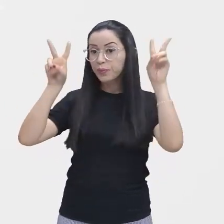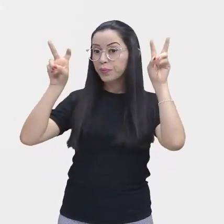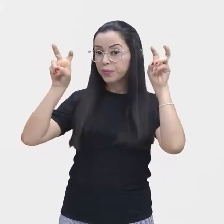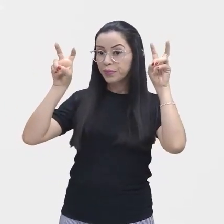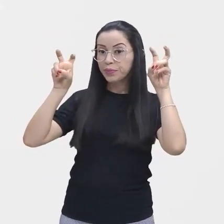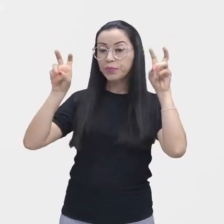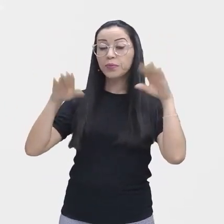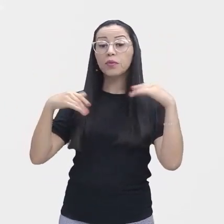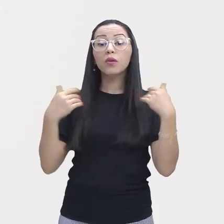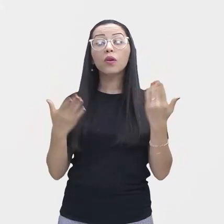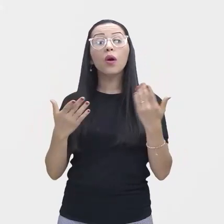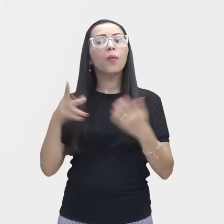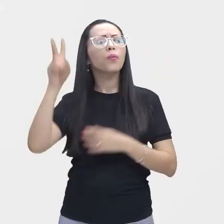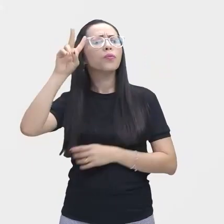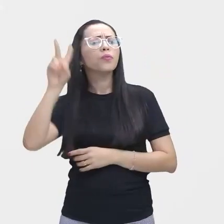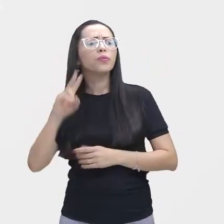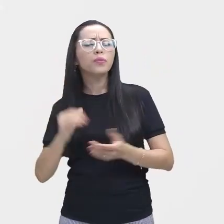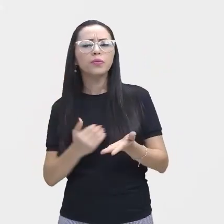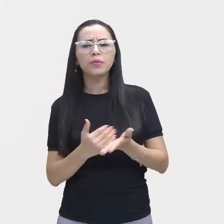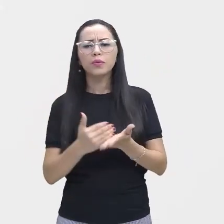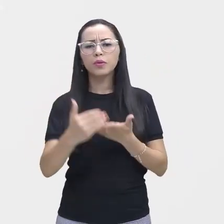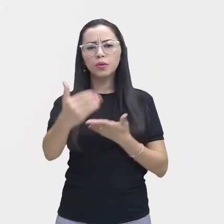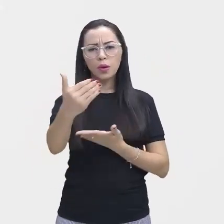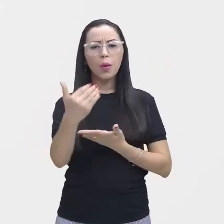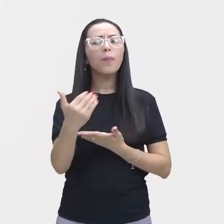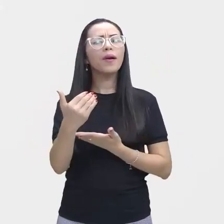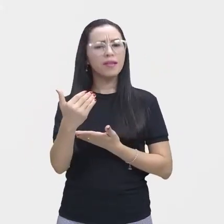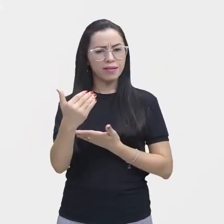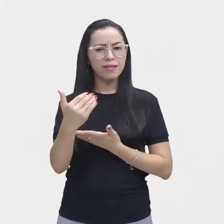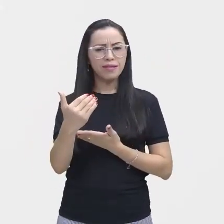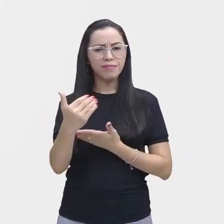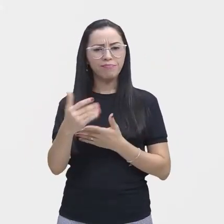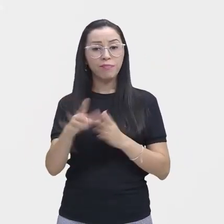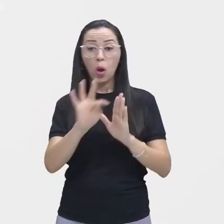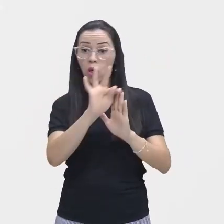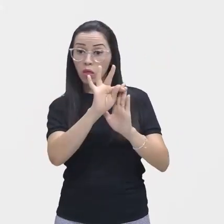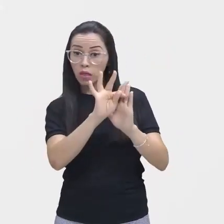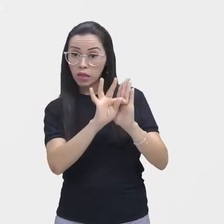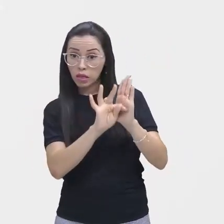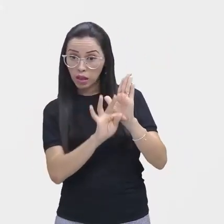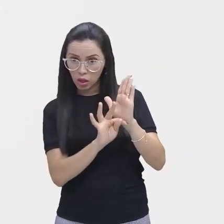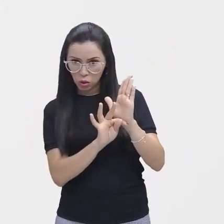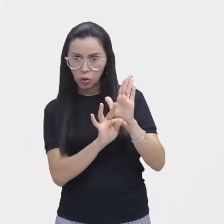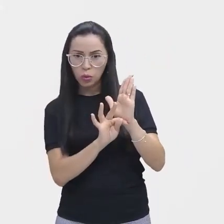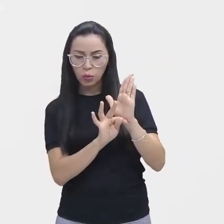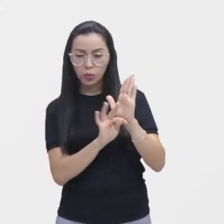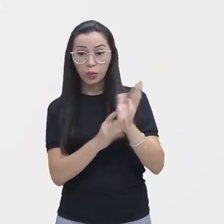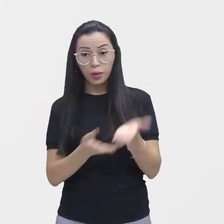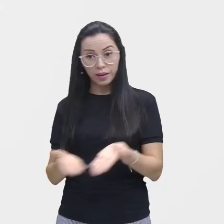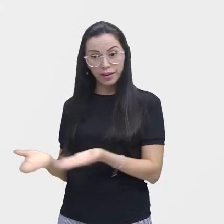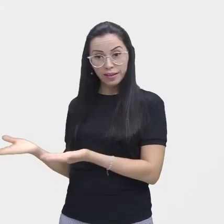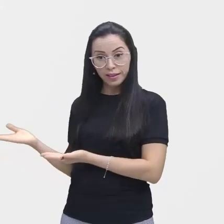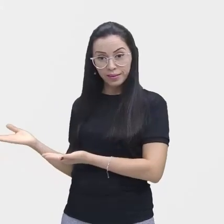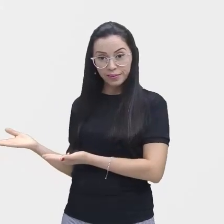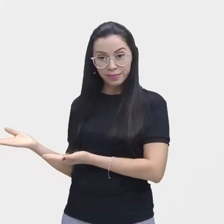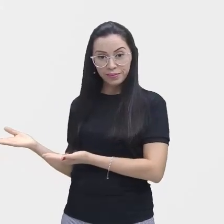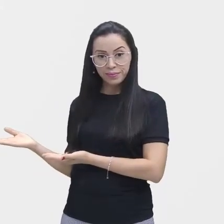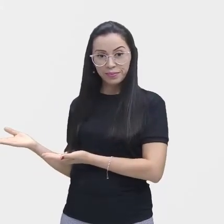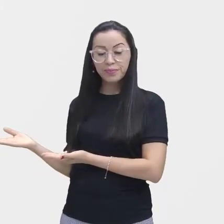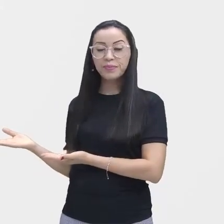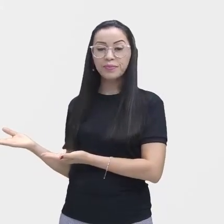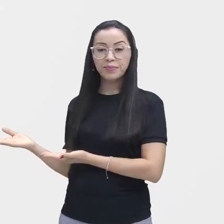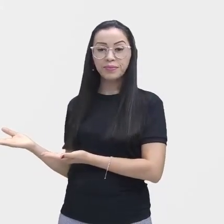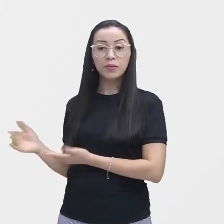então, começa com um pequeno texto. Certo dia, vamos ler comigo e com a ajuda da mamãe ou